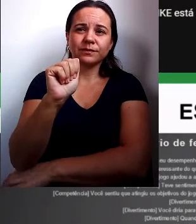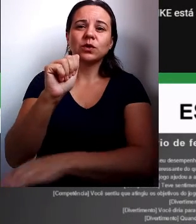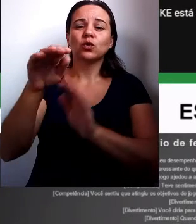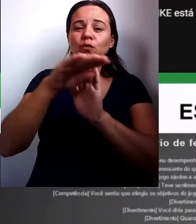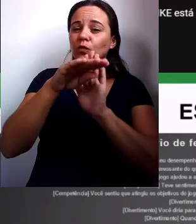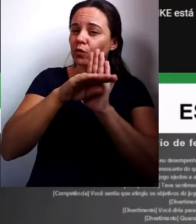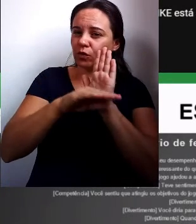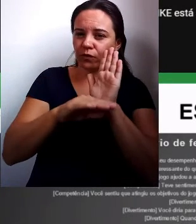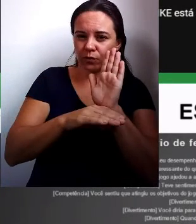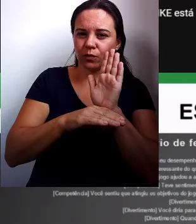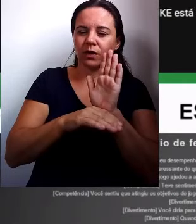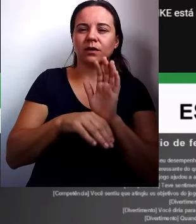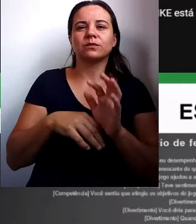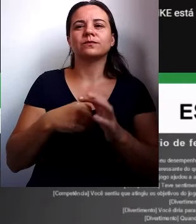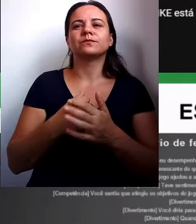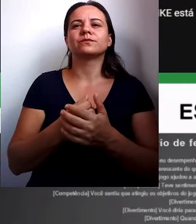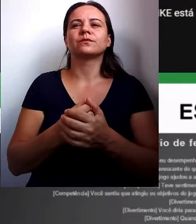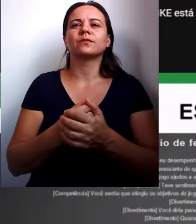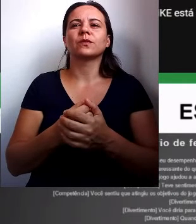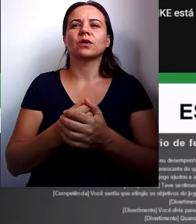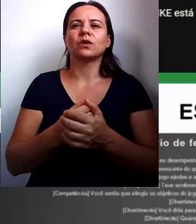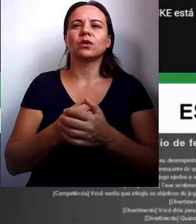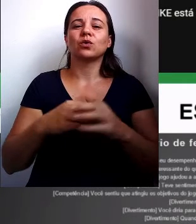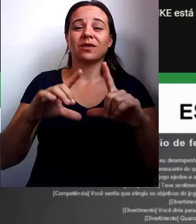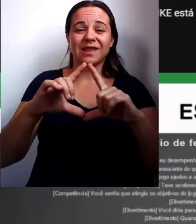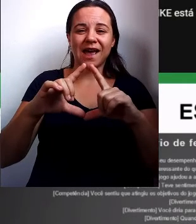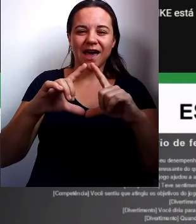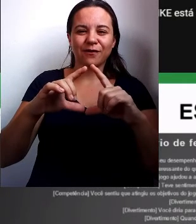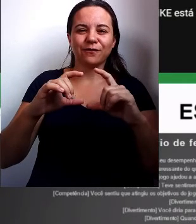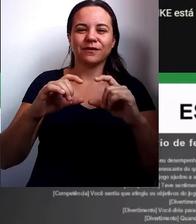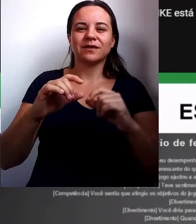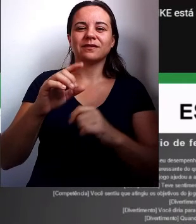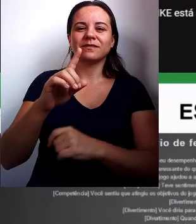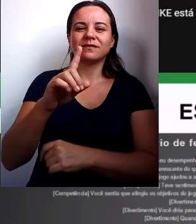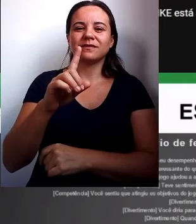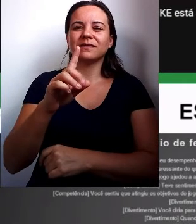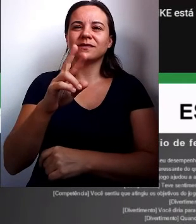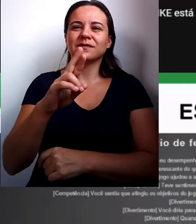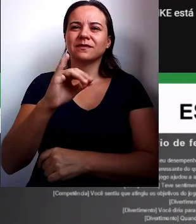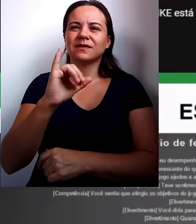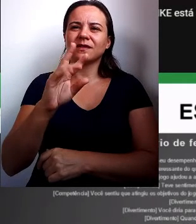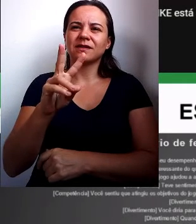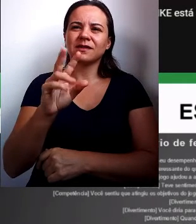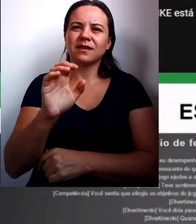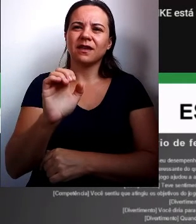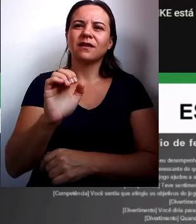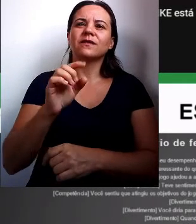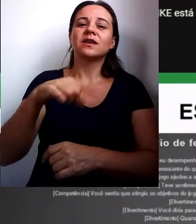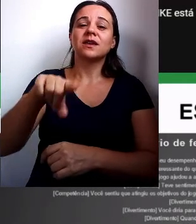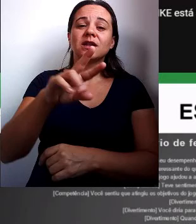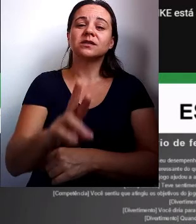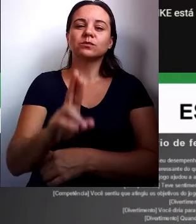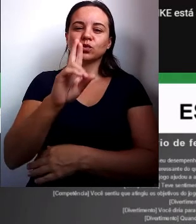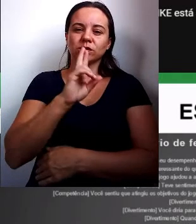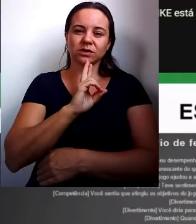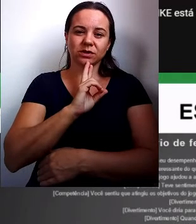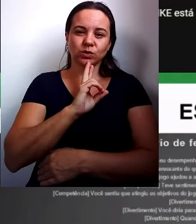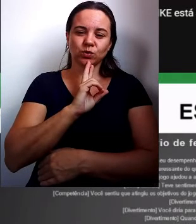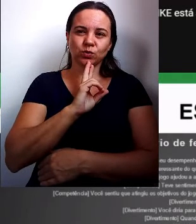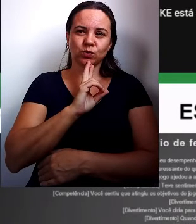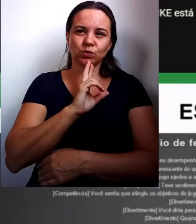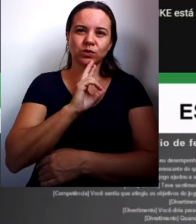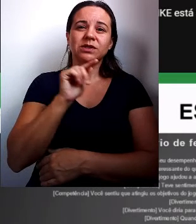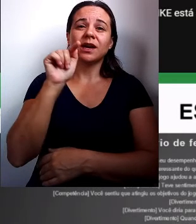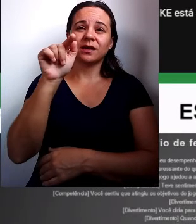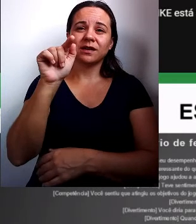através do formulário do Google, né? Google Drive, a gente criou o formuláriozinho lá e foi enviado o link para eles. Eles nos